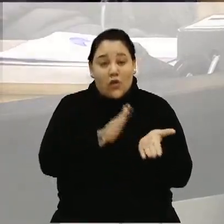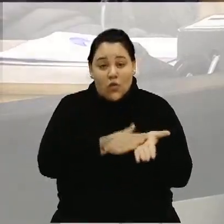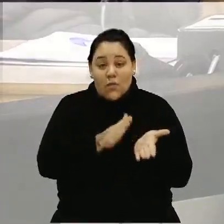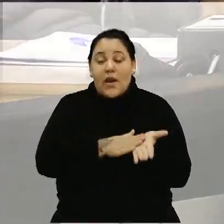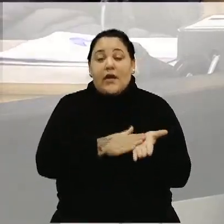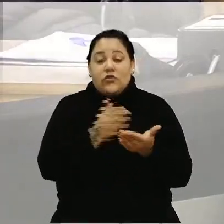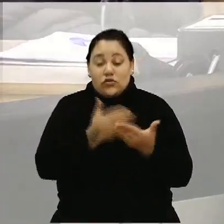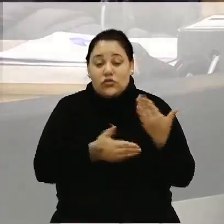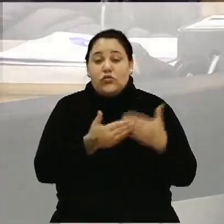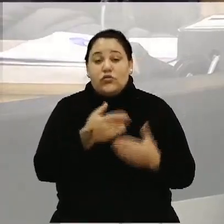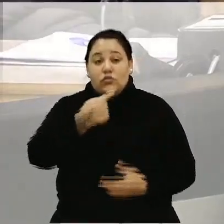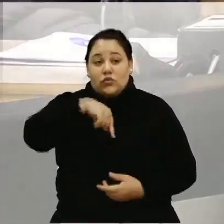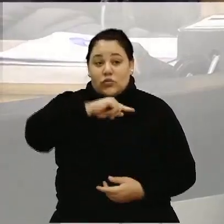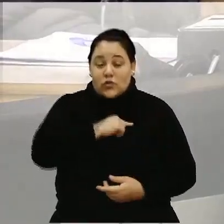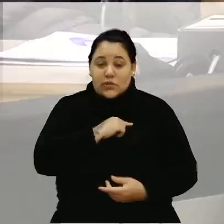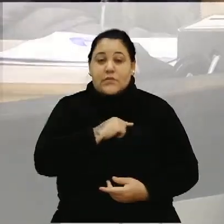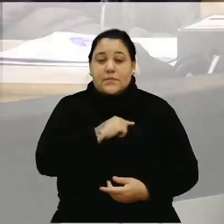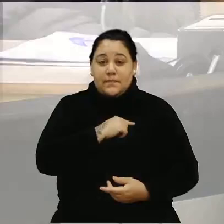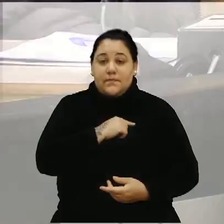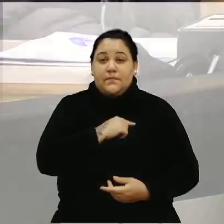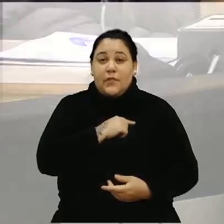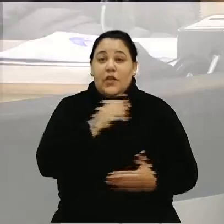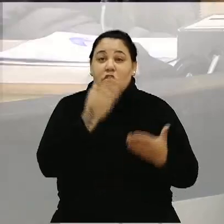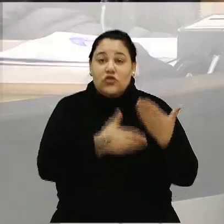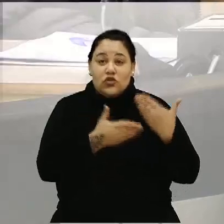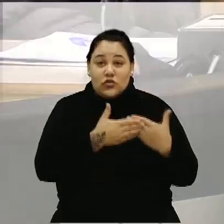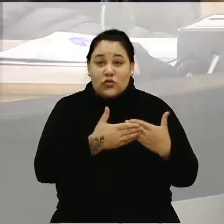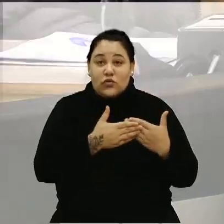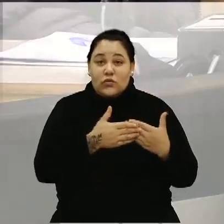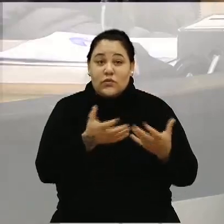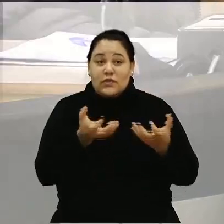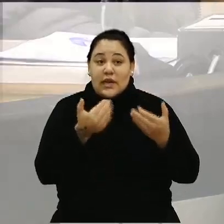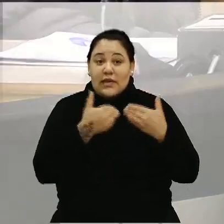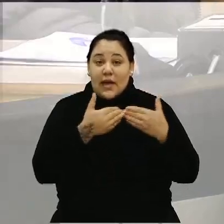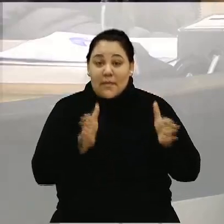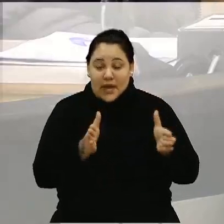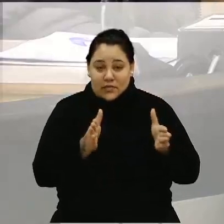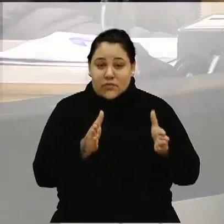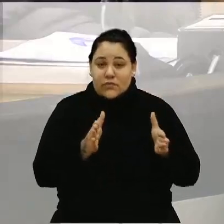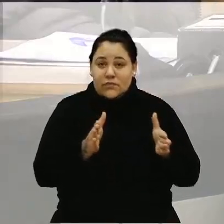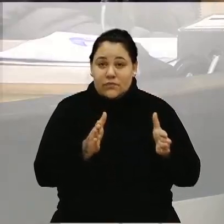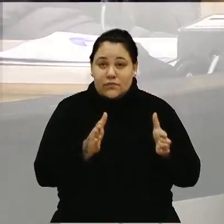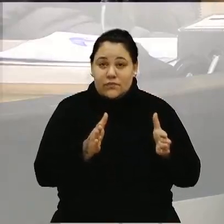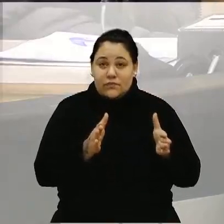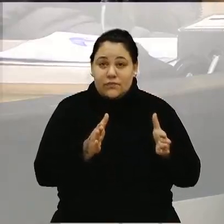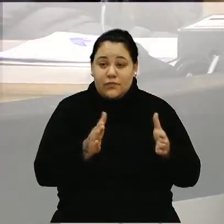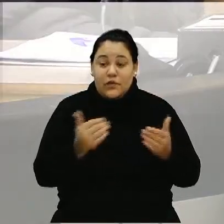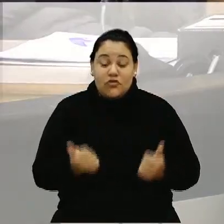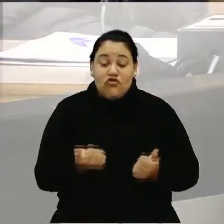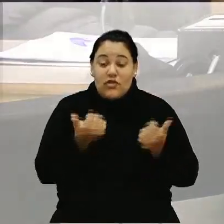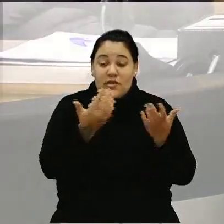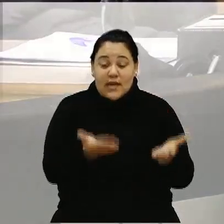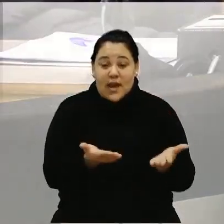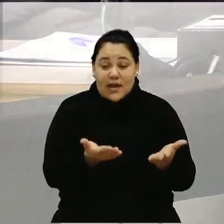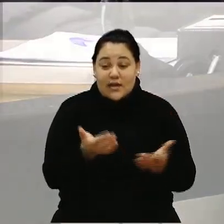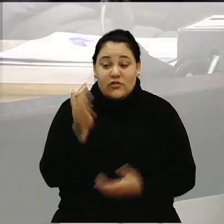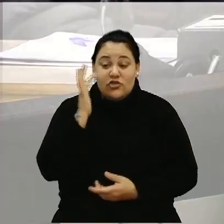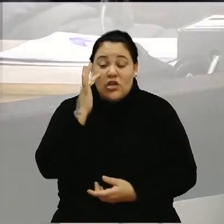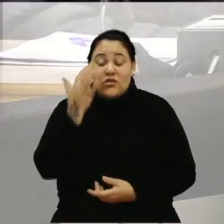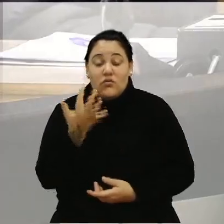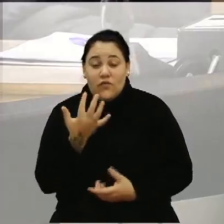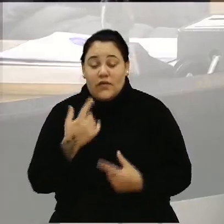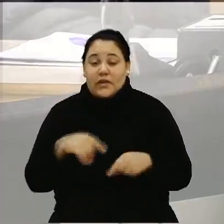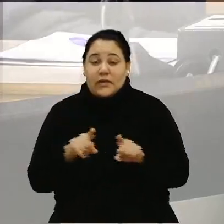todos nós, de todos aqueles que quiserem se colocar à disposição a um cargo público, de entrega de